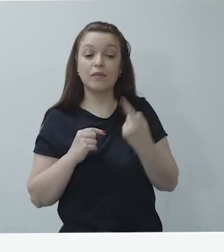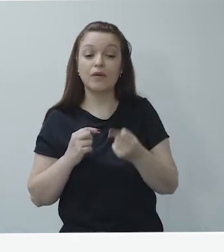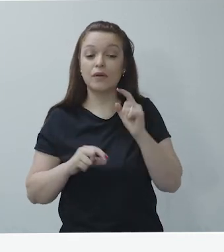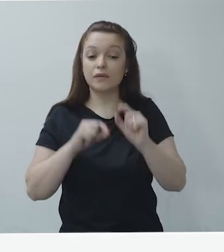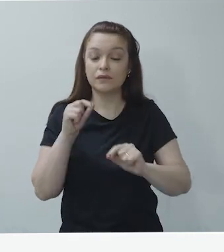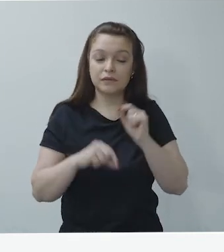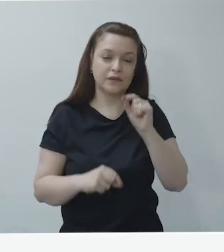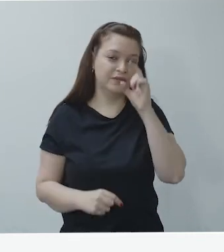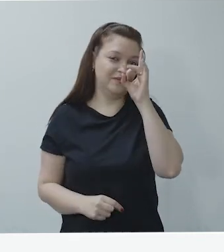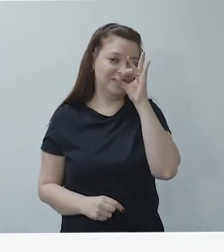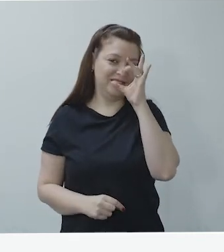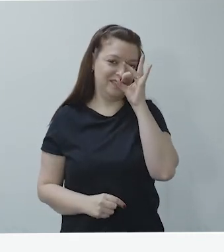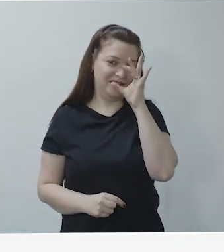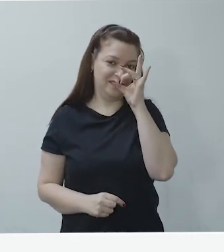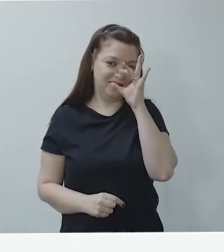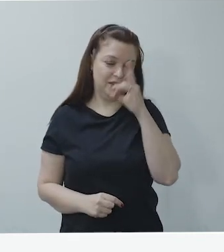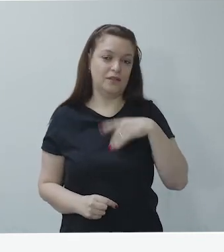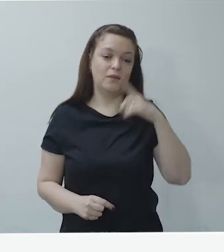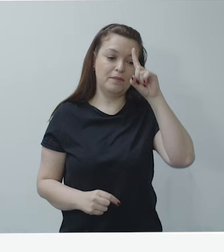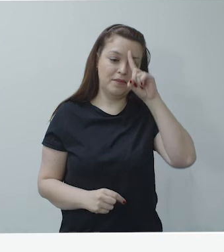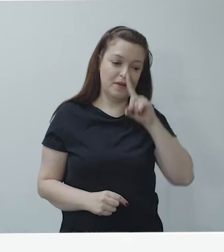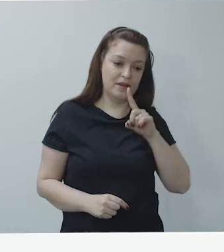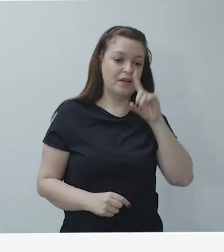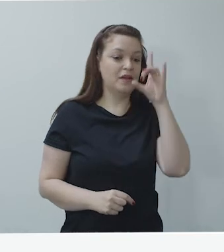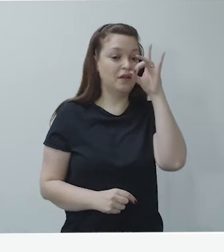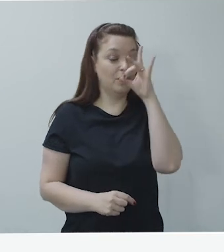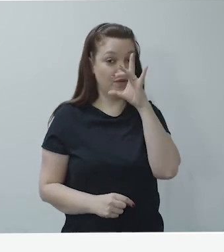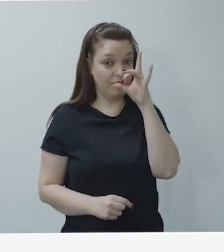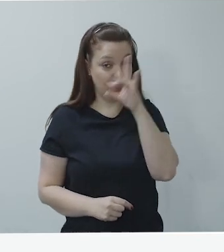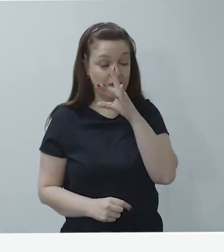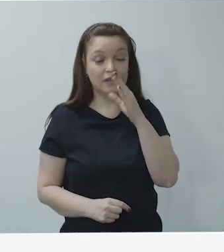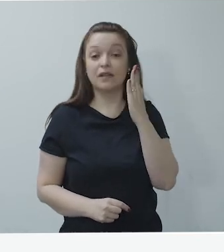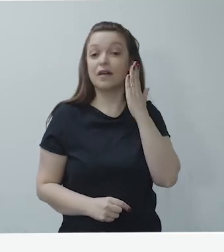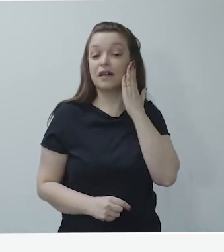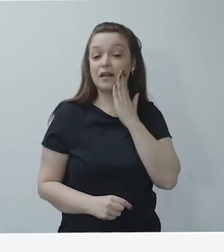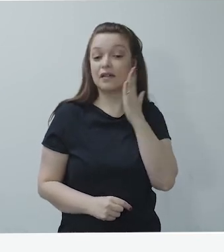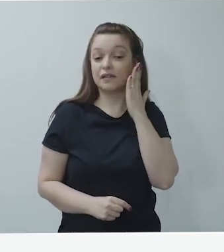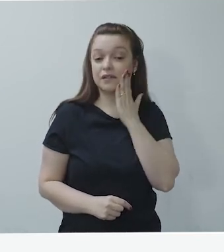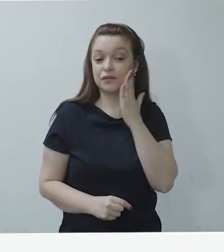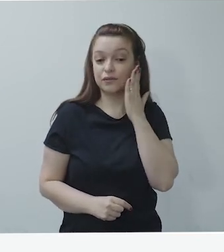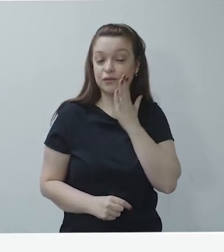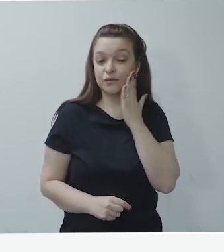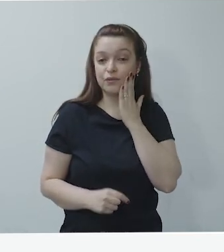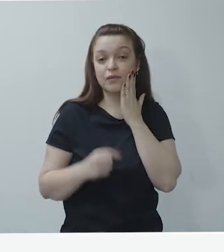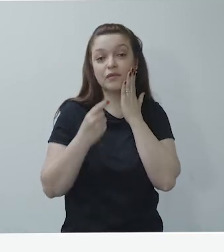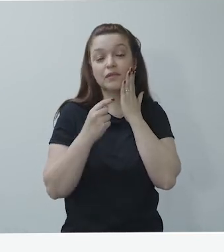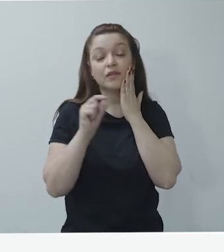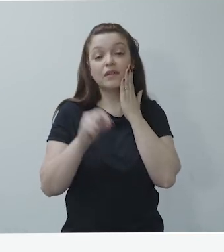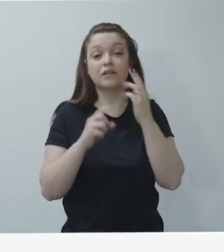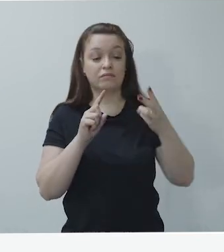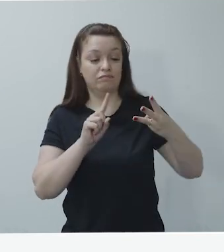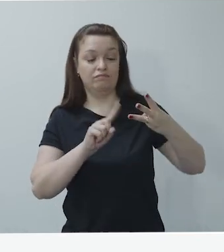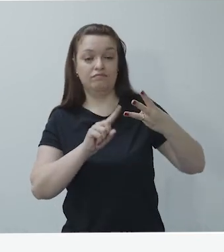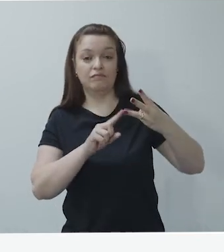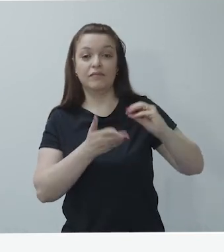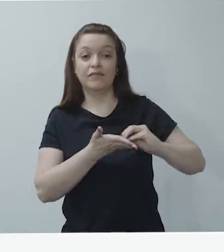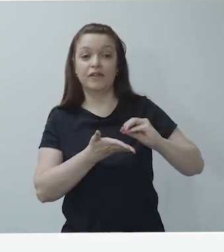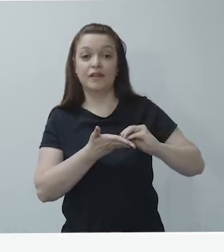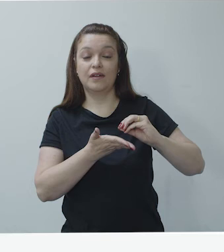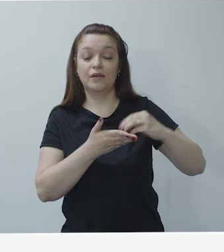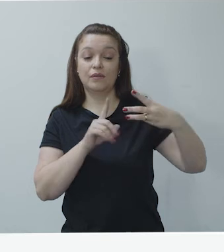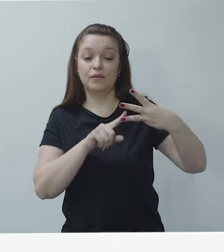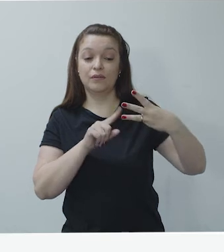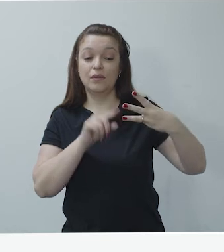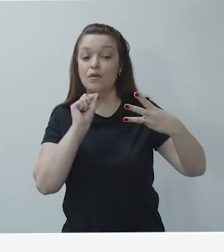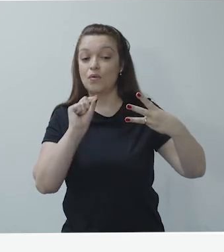a próxima peça é a verde. Depois da verde, a azul. E a terceira